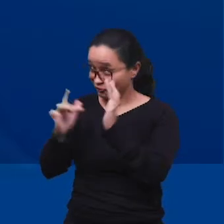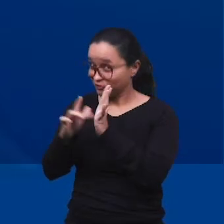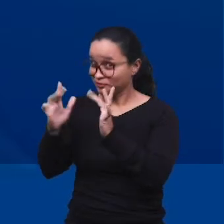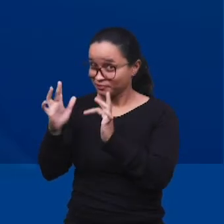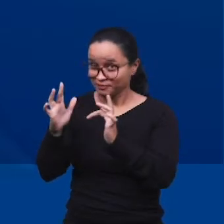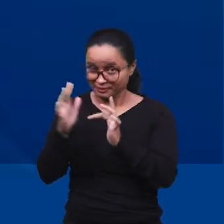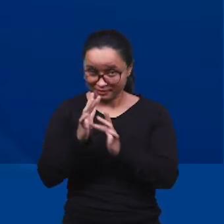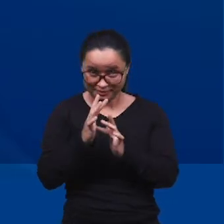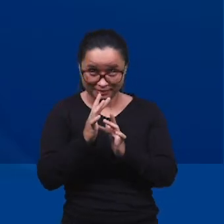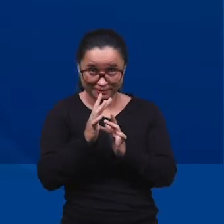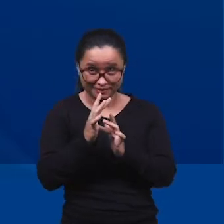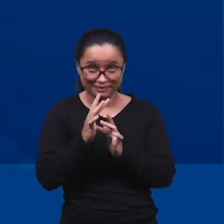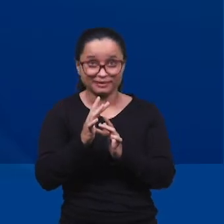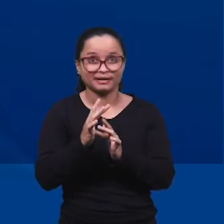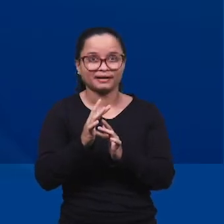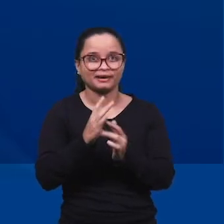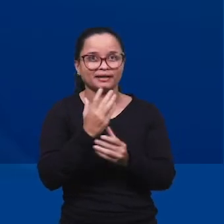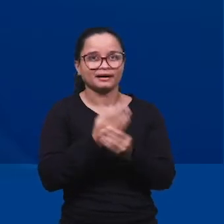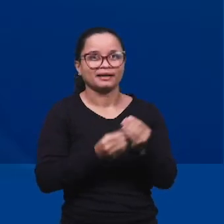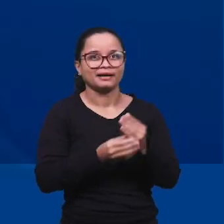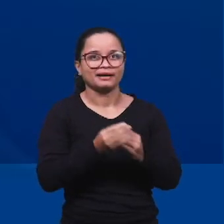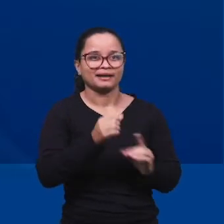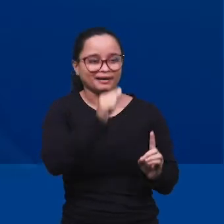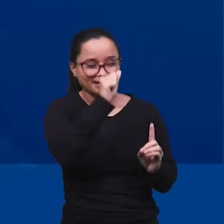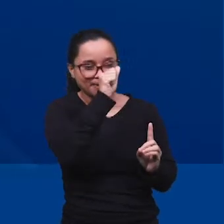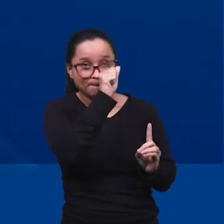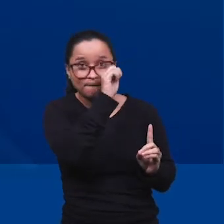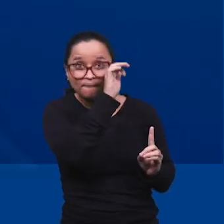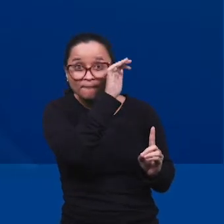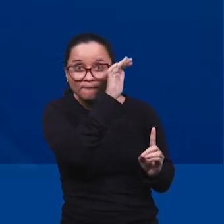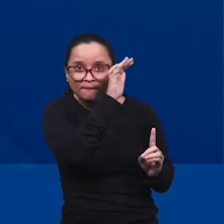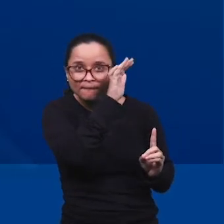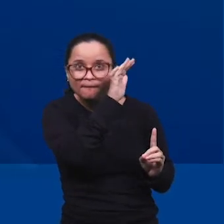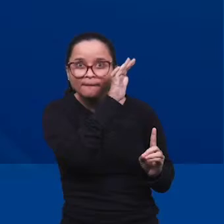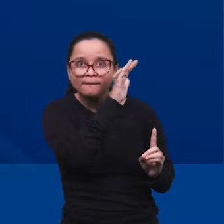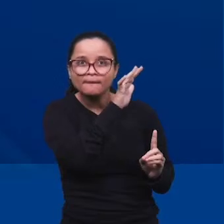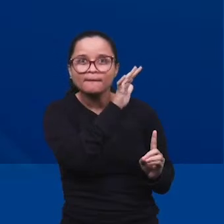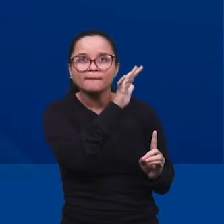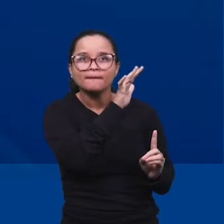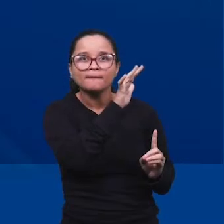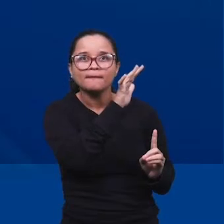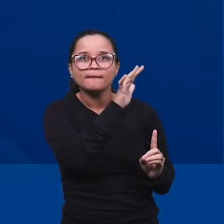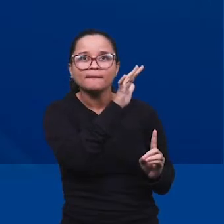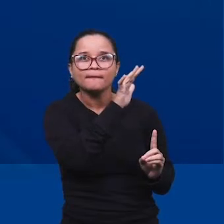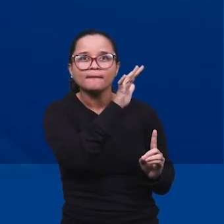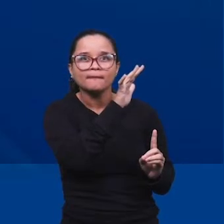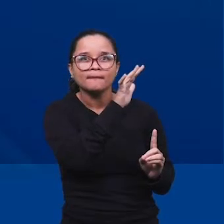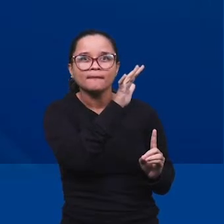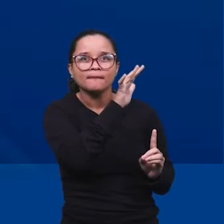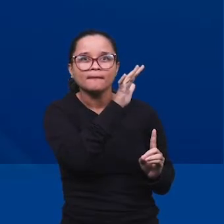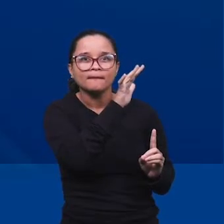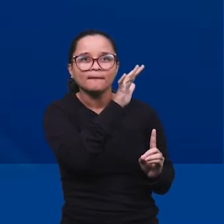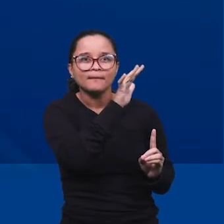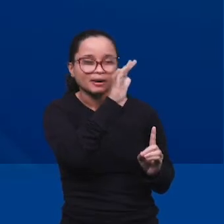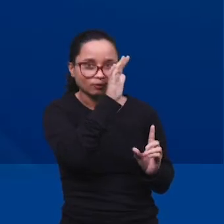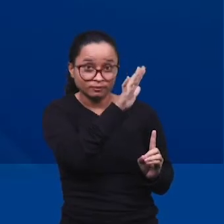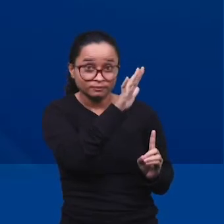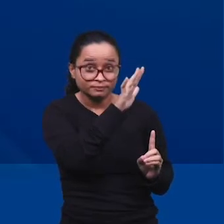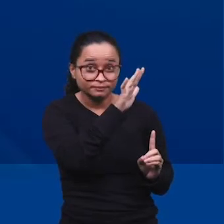Jesus pôs a mão direita